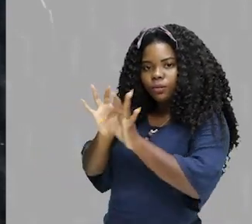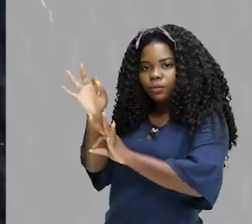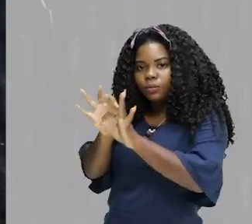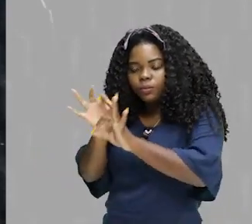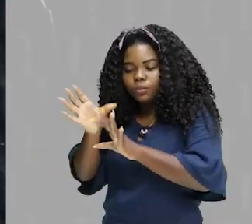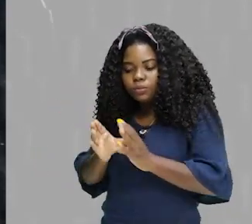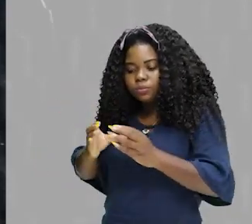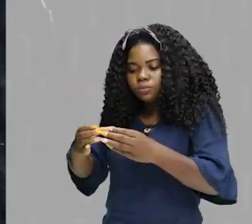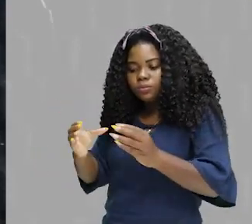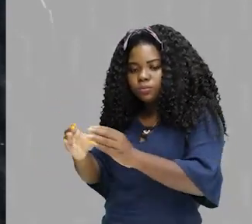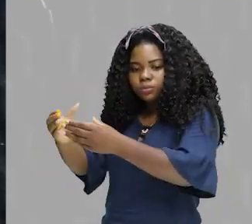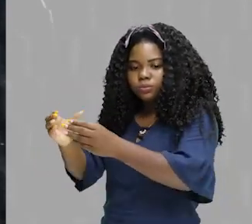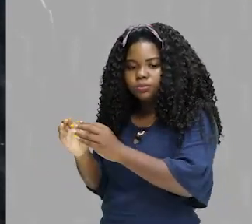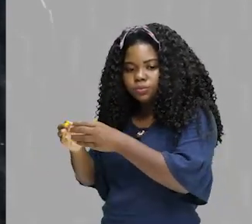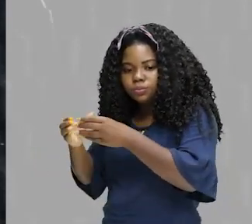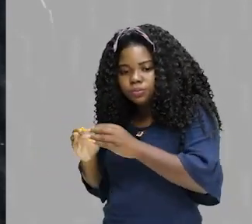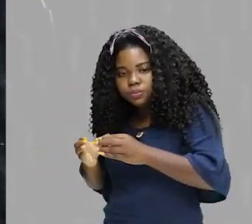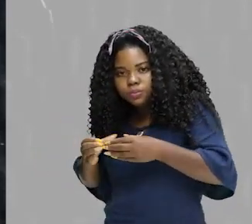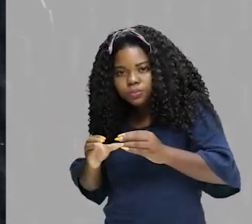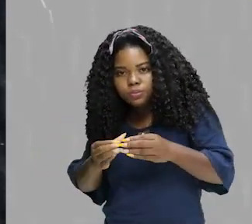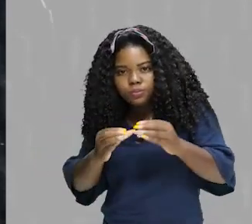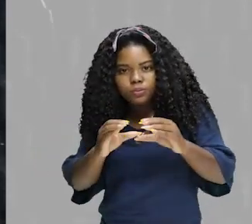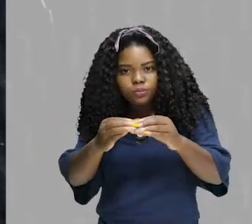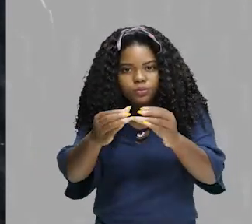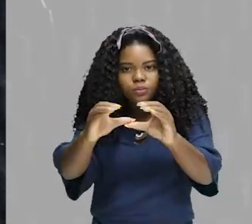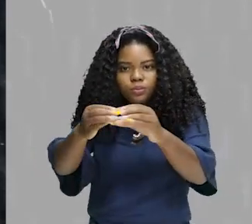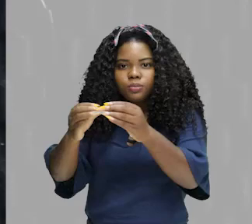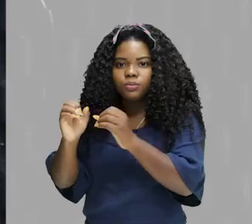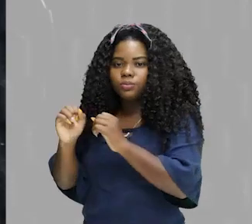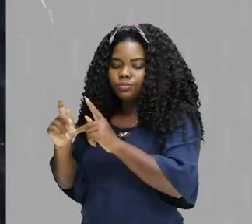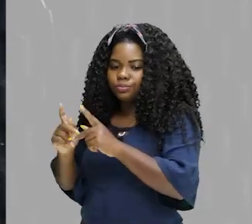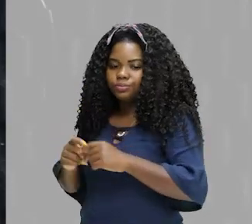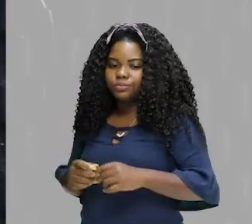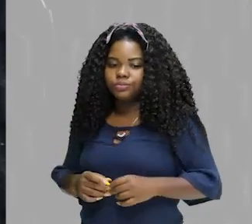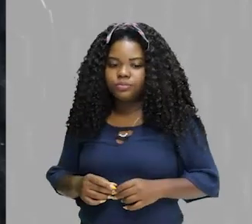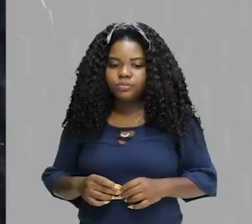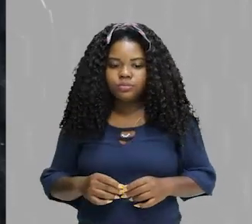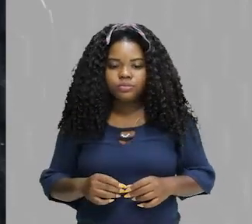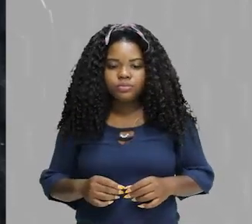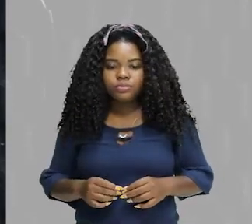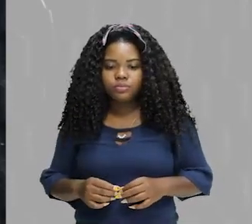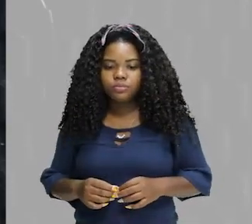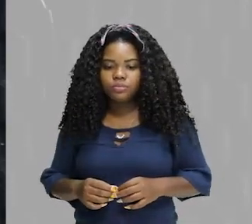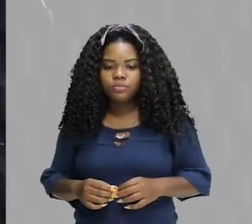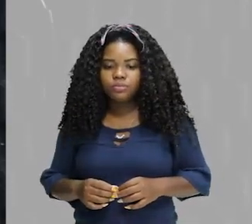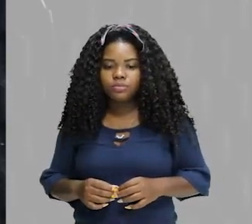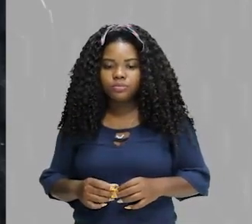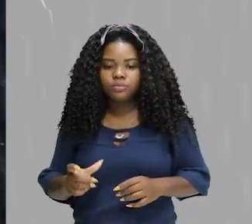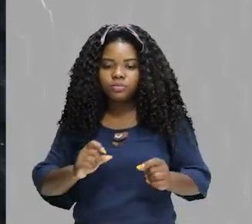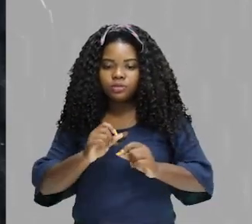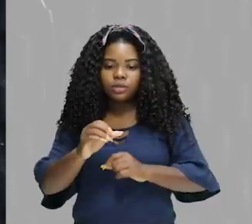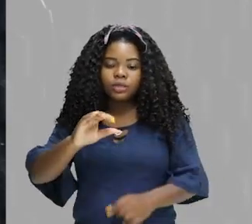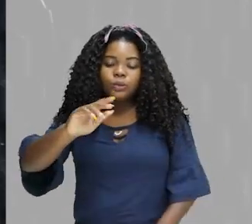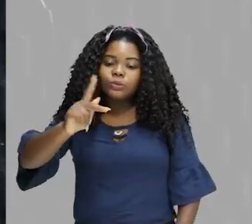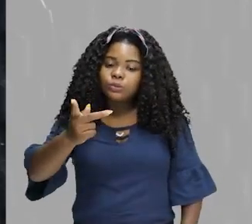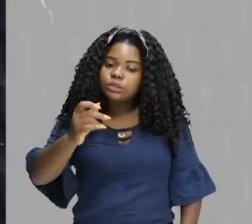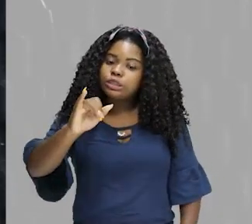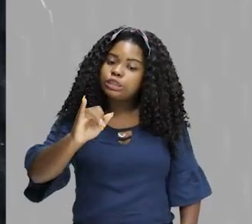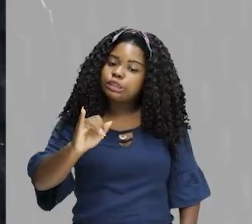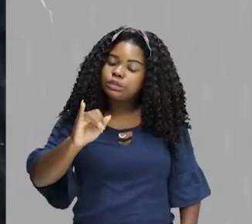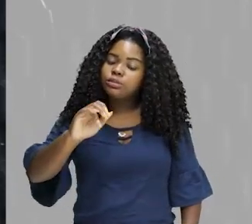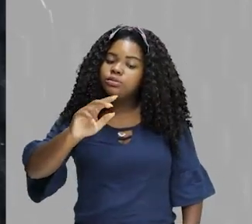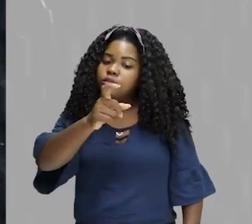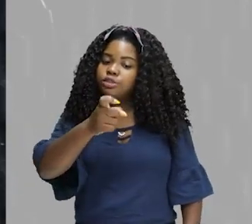se organizar em torno de um cilindro central, certo? Onde o xilema vai ficar